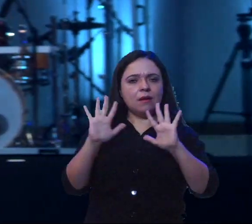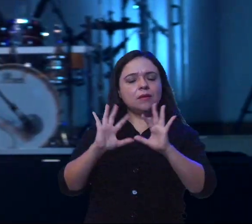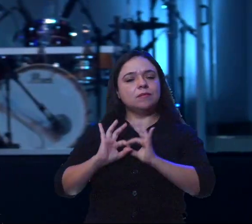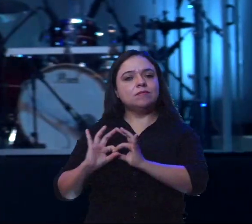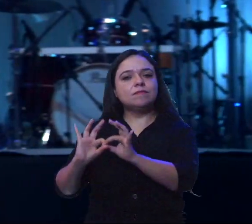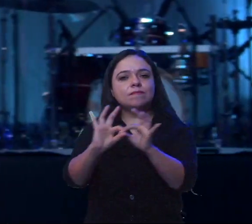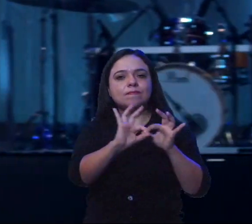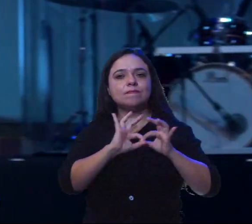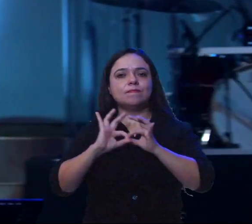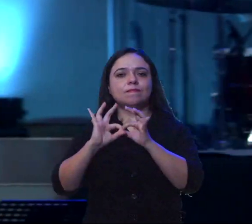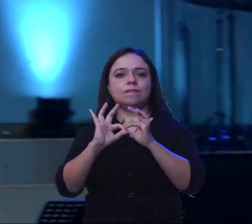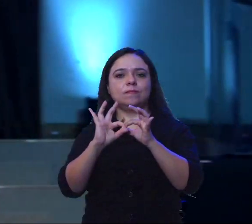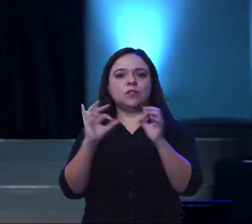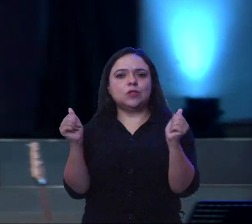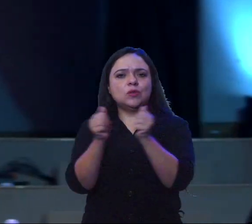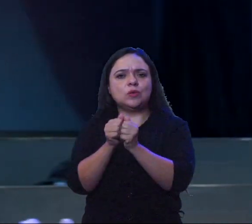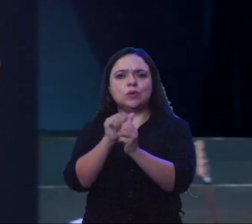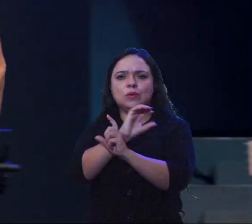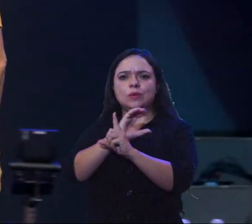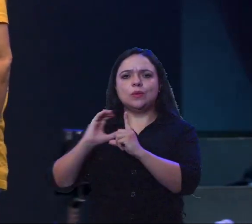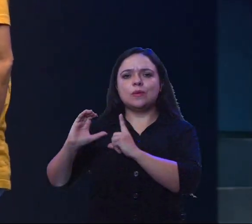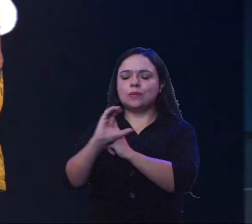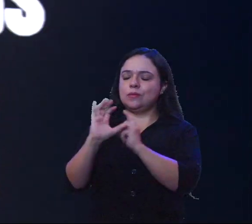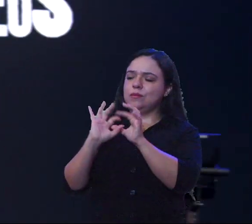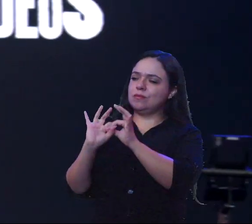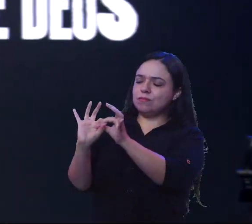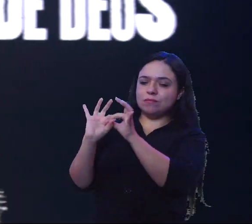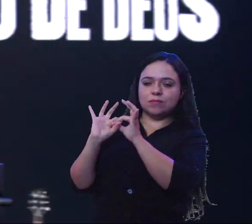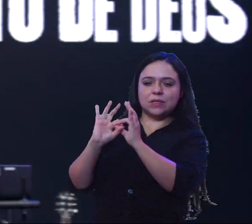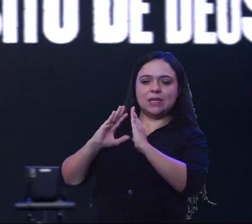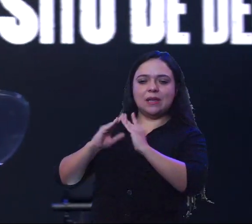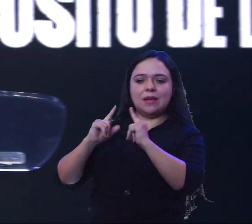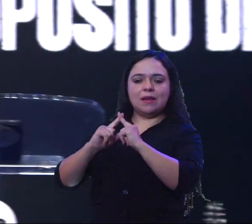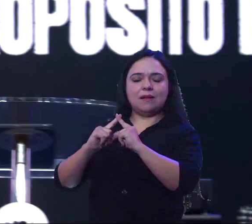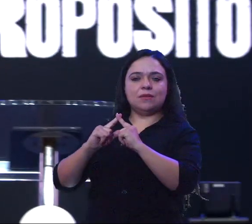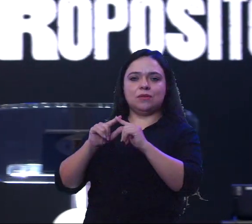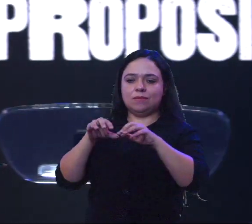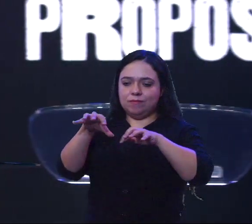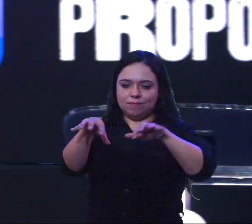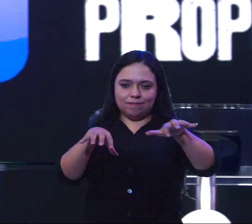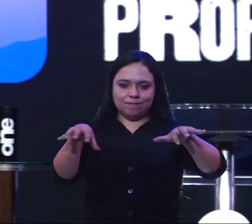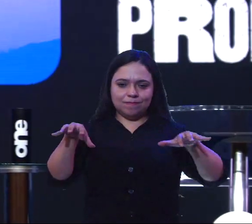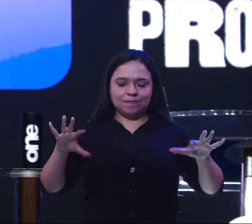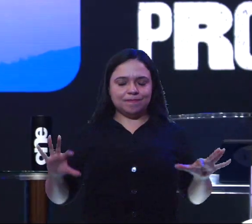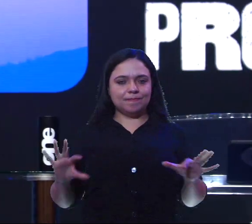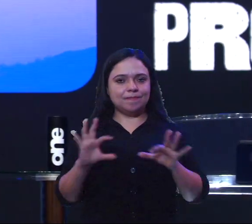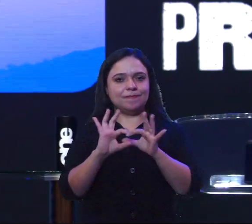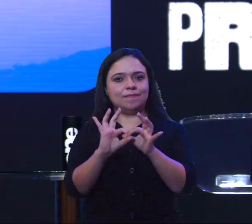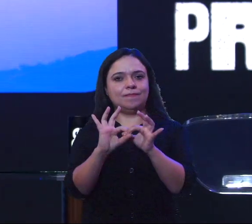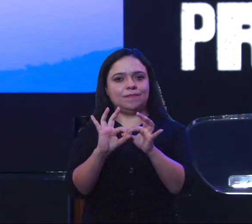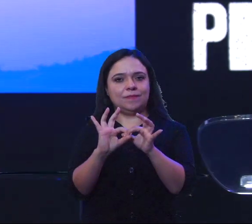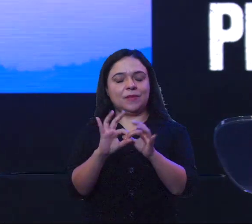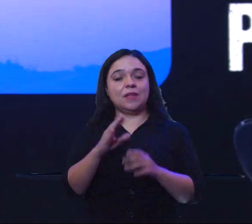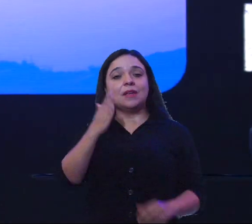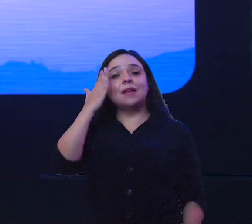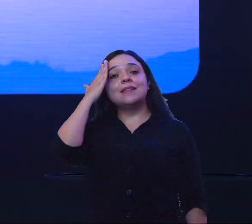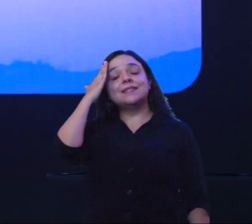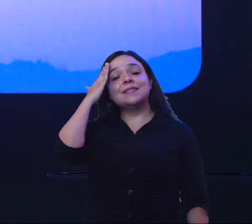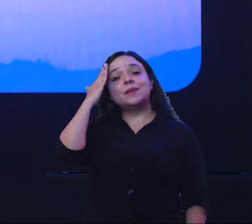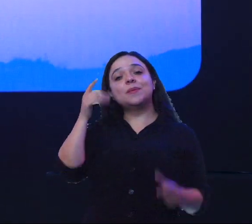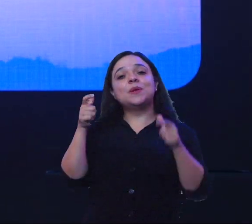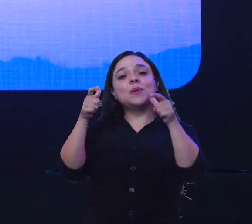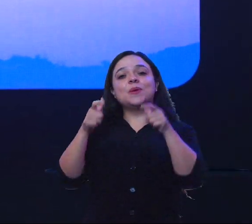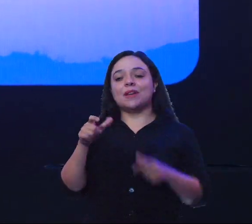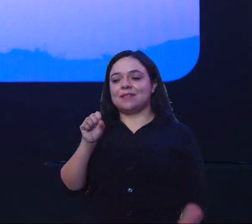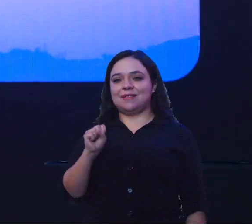junto. Começa a fazer uns cultos de unidade. E sabe o que Deus está fazendo? Em São Bento do Sul,